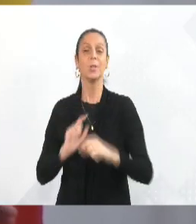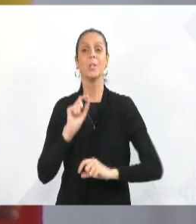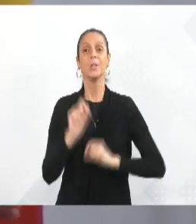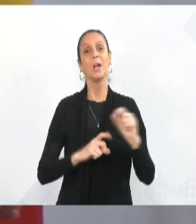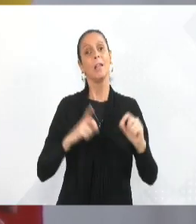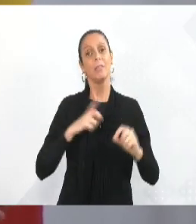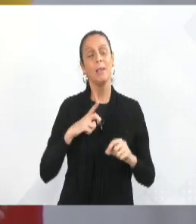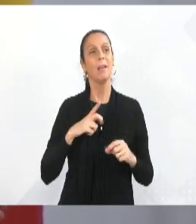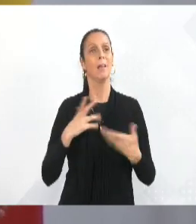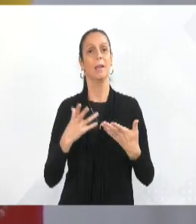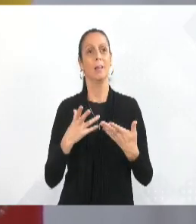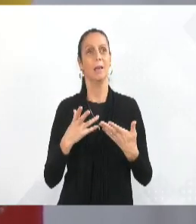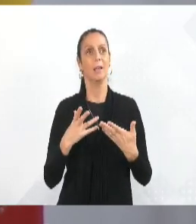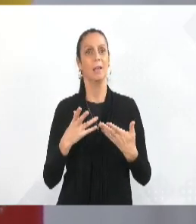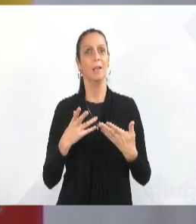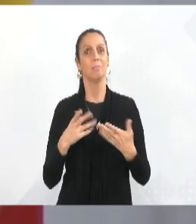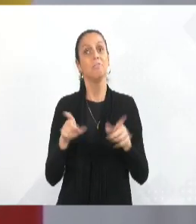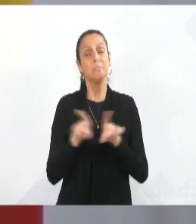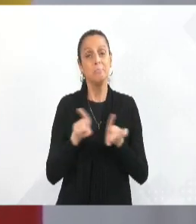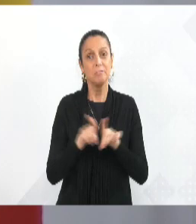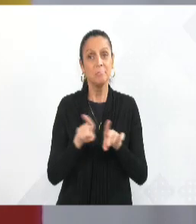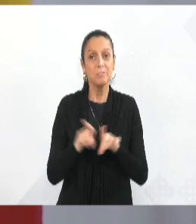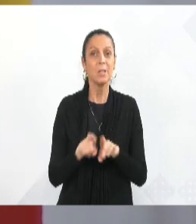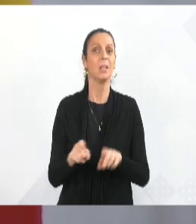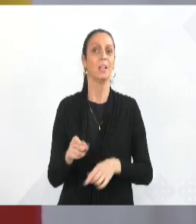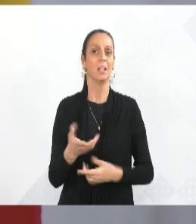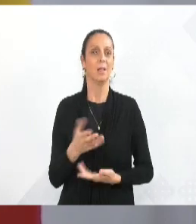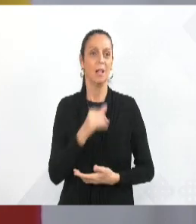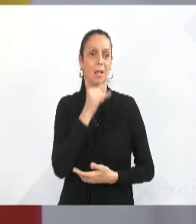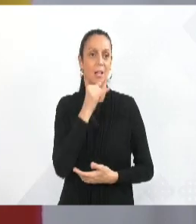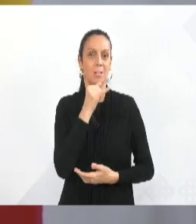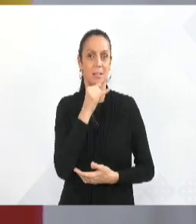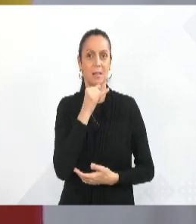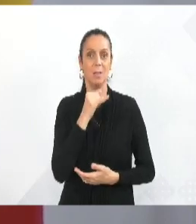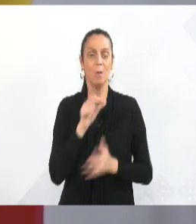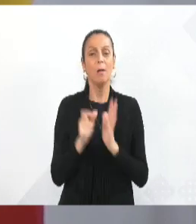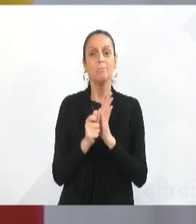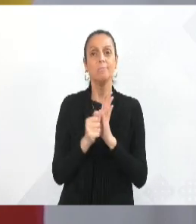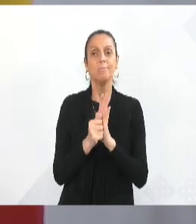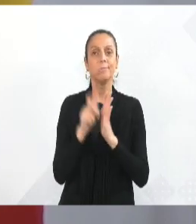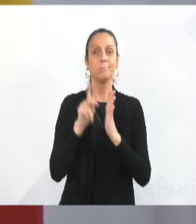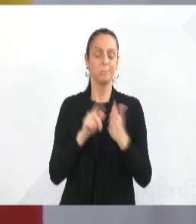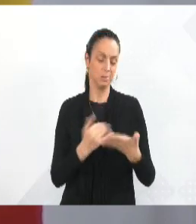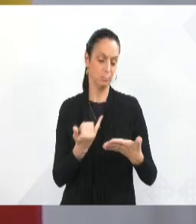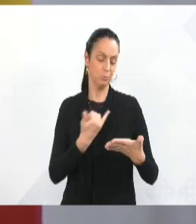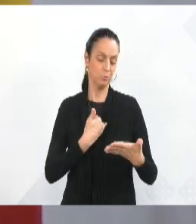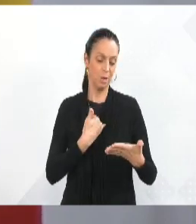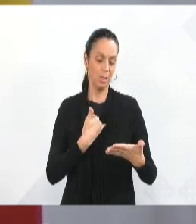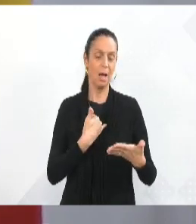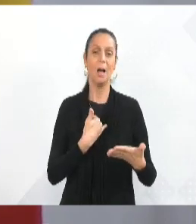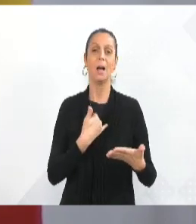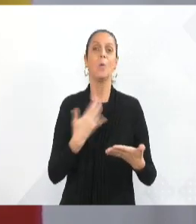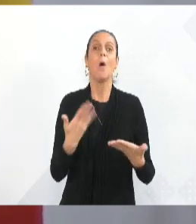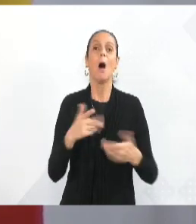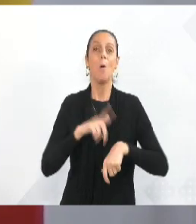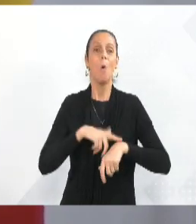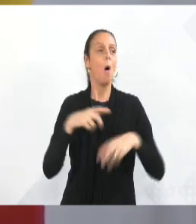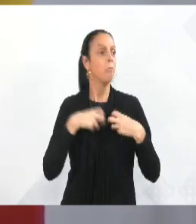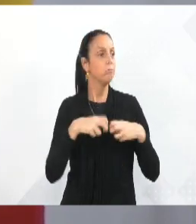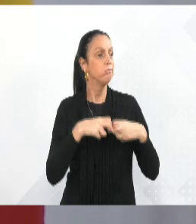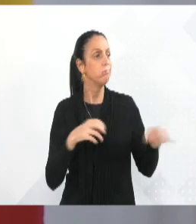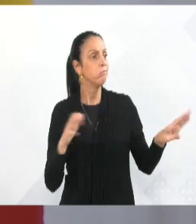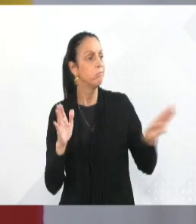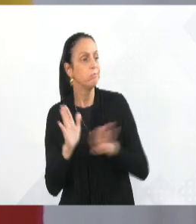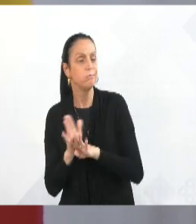ônibus tivessem displays que mostrassem quanto tempo falta, em tempo real, para o próximo ônibus chegar. Essa tecnologia não é